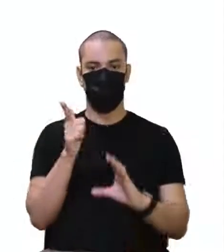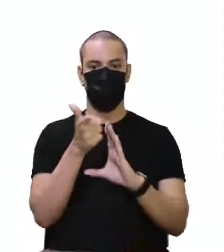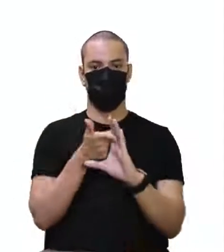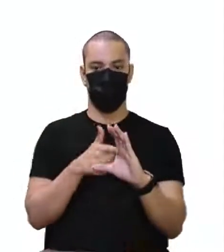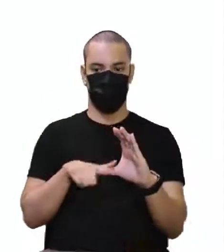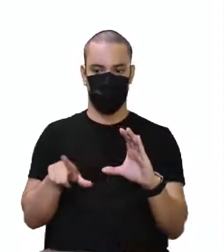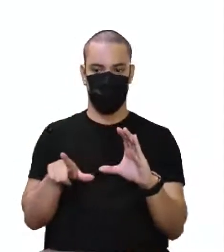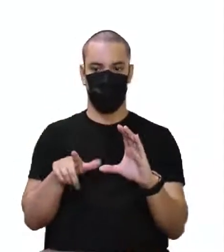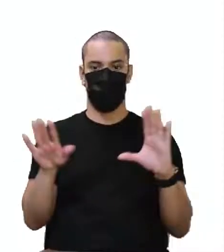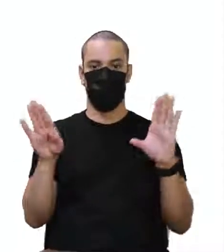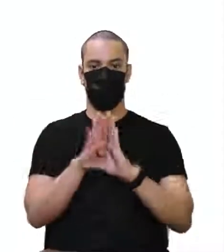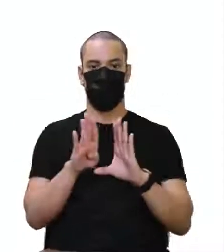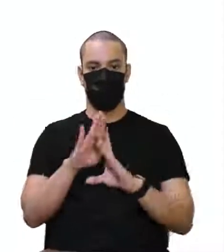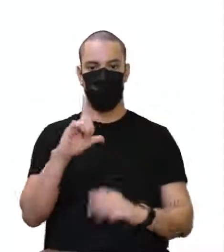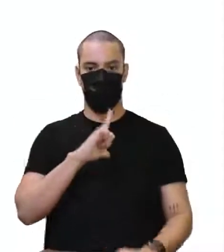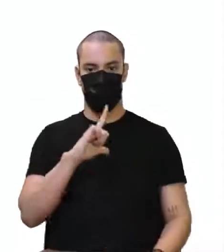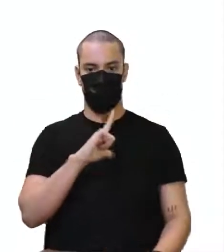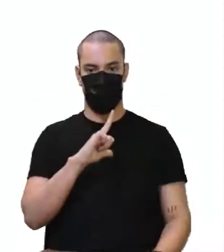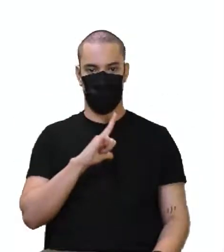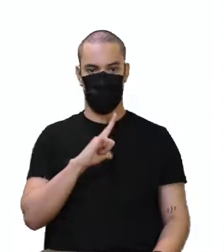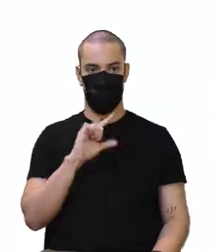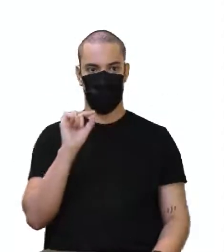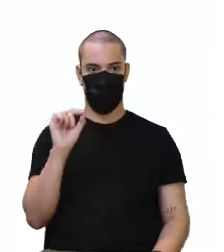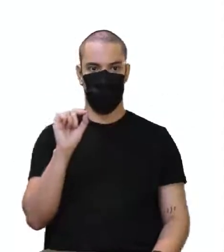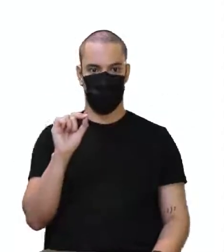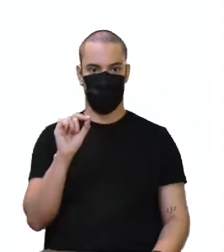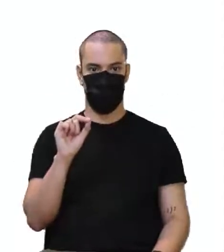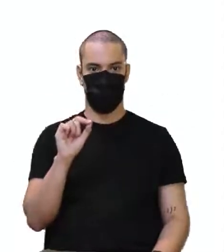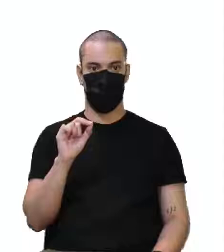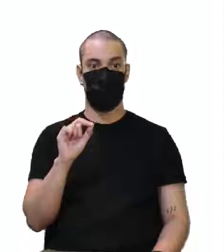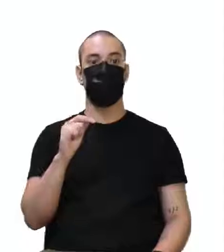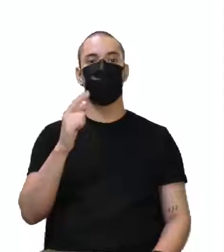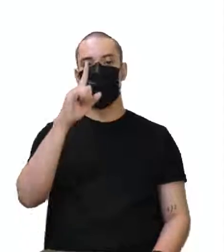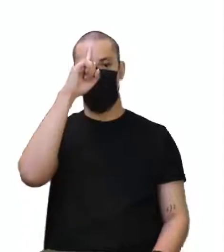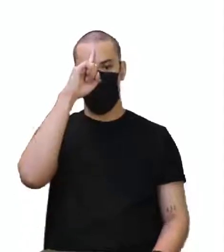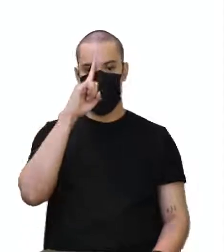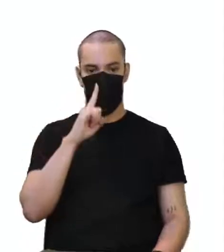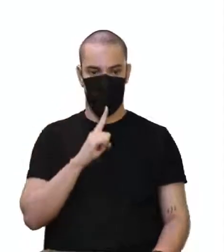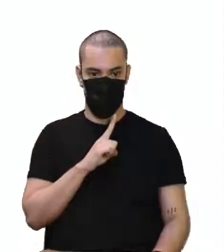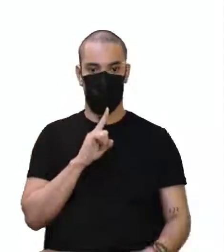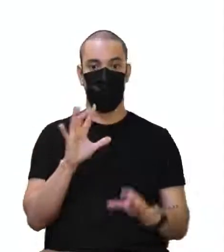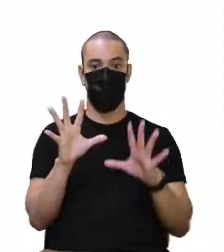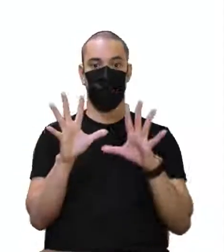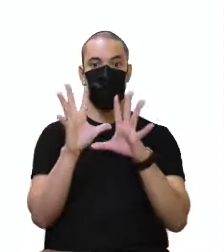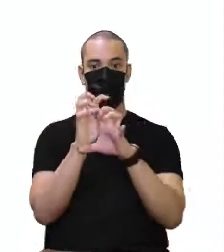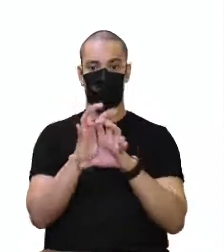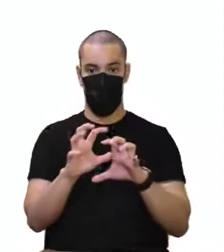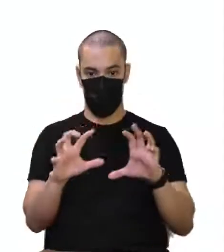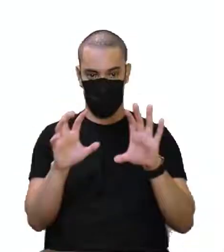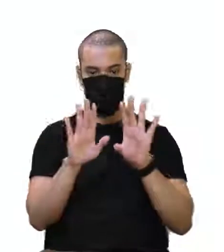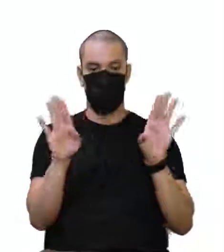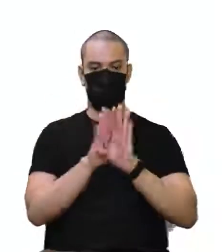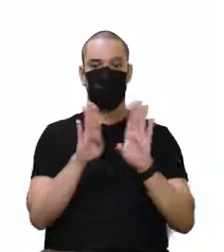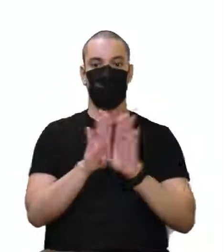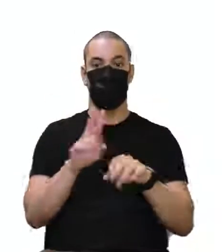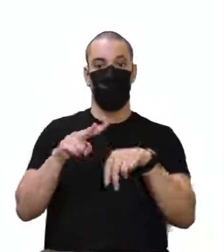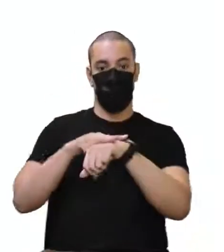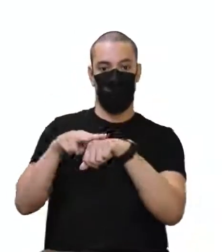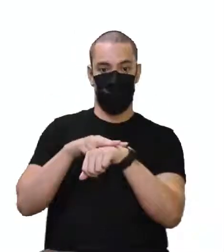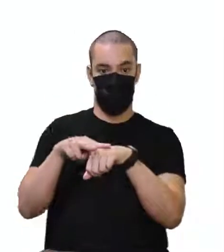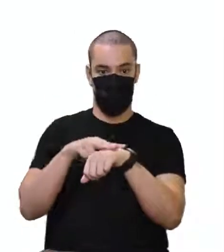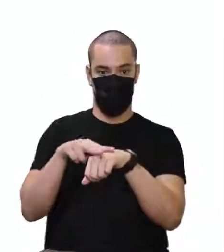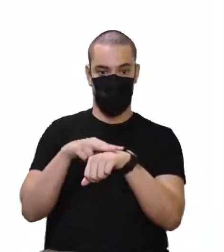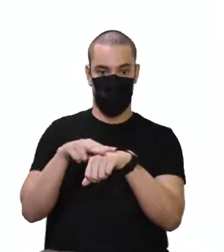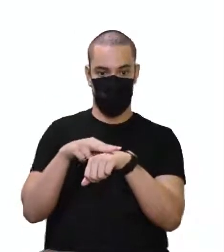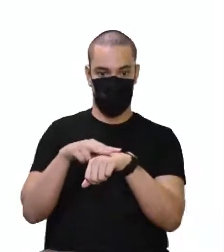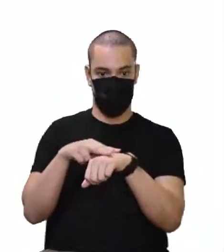lisas, você vai ter sementes amarelas rugosas, você vai ter sementes verdes, pode ir